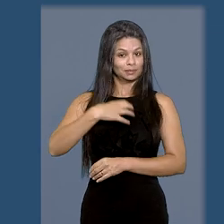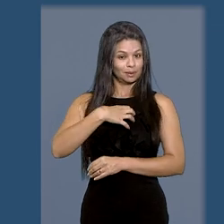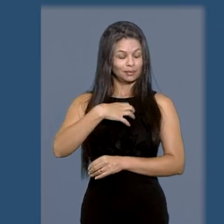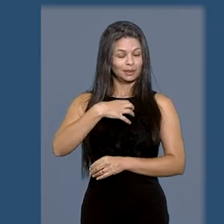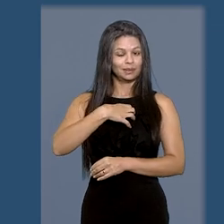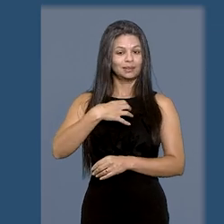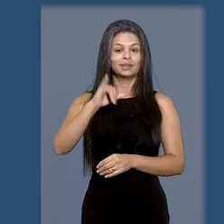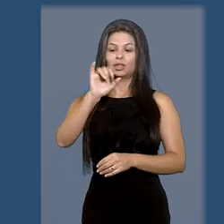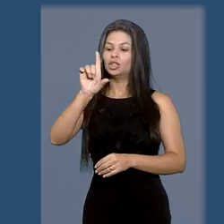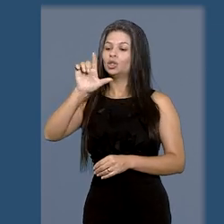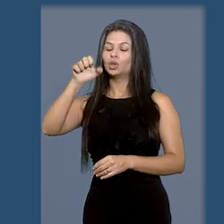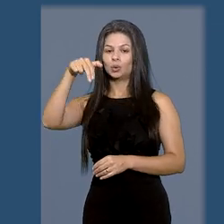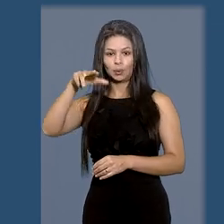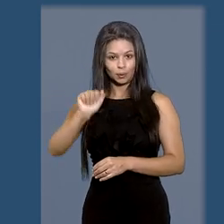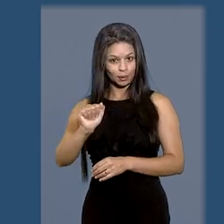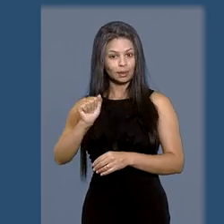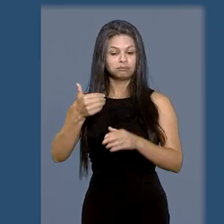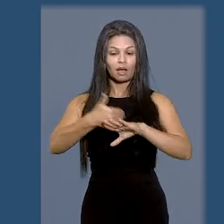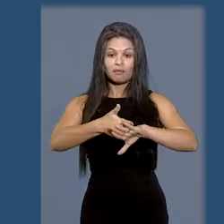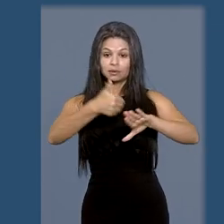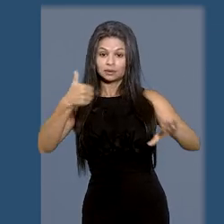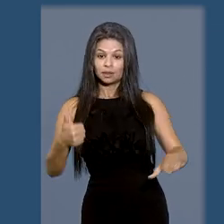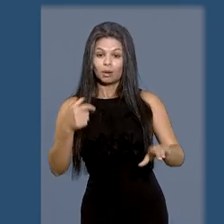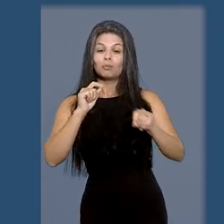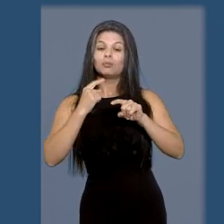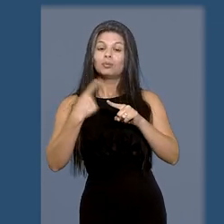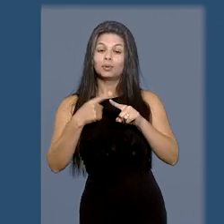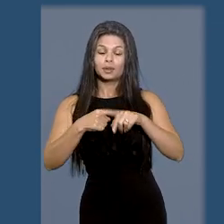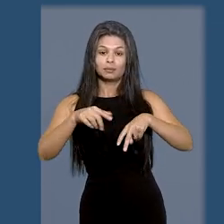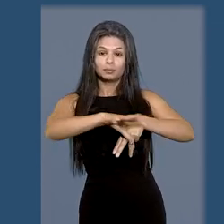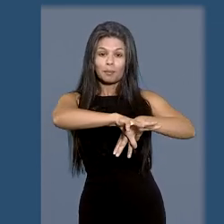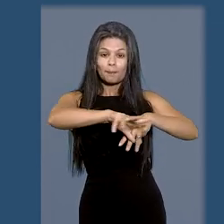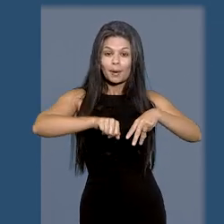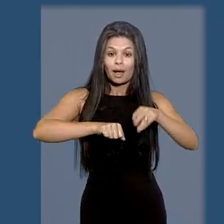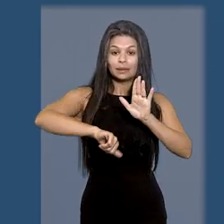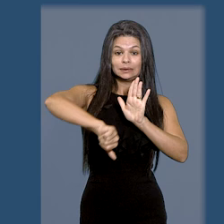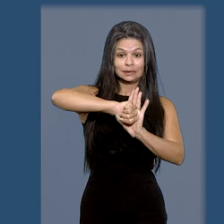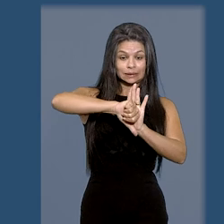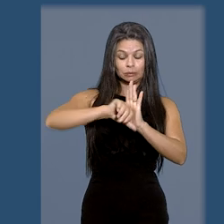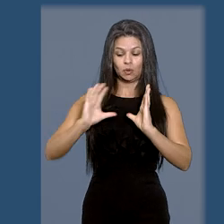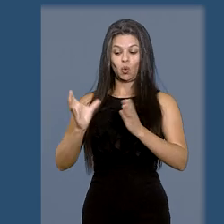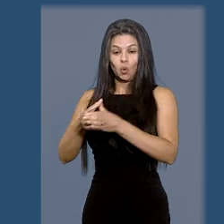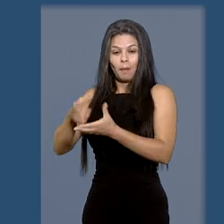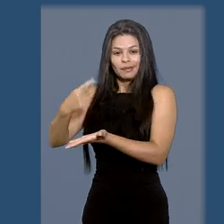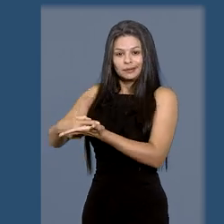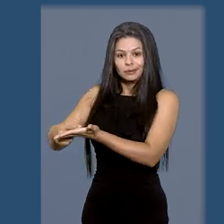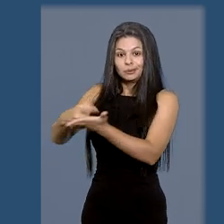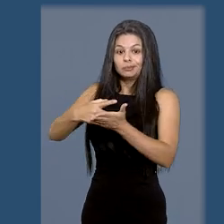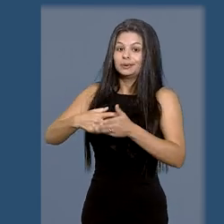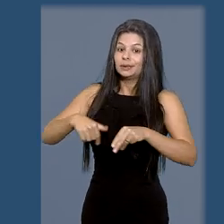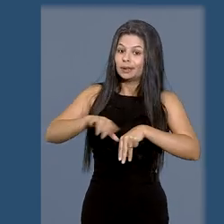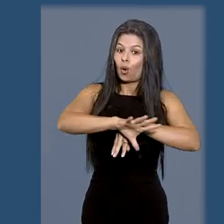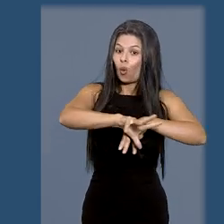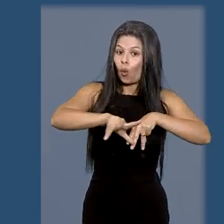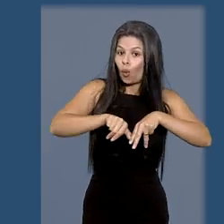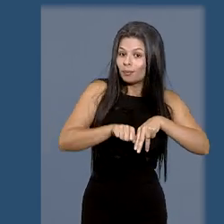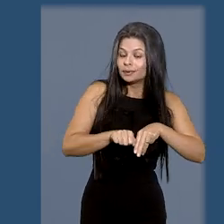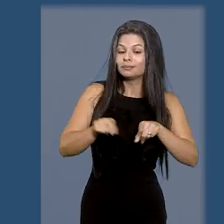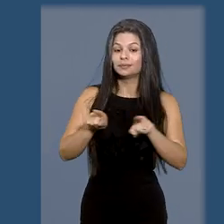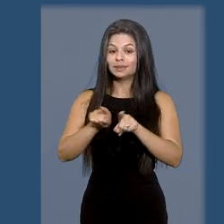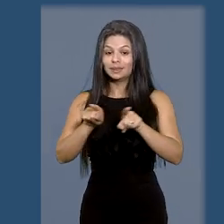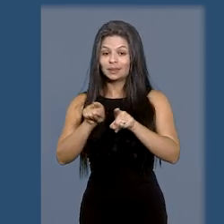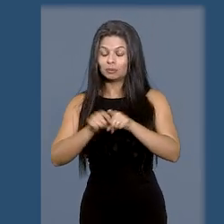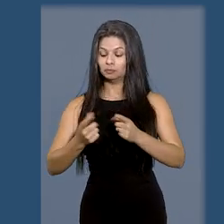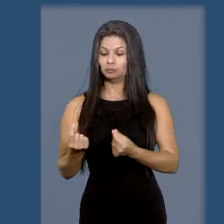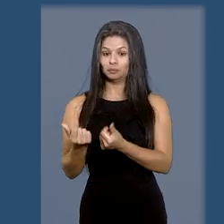afastada do cargo por responder a ação penal que a pura suposta prática dos crimes de organização criminosa corrupção ativa